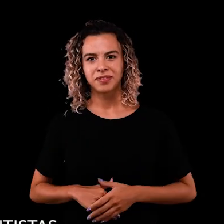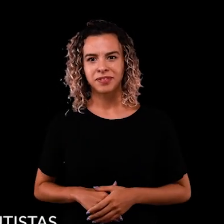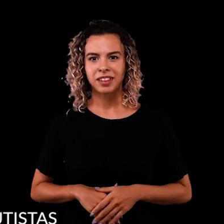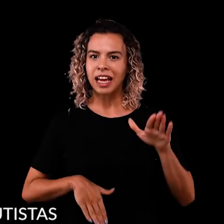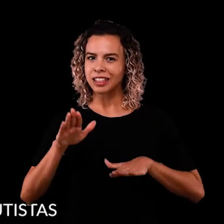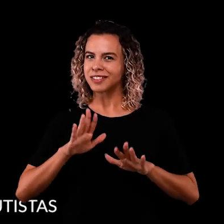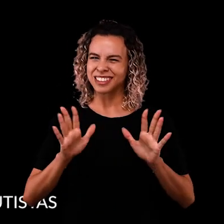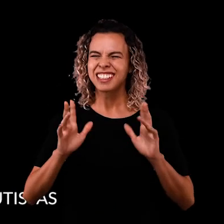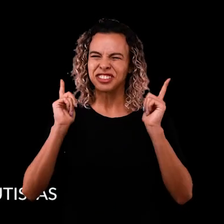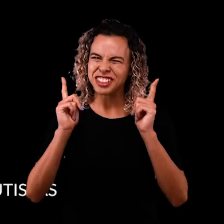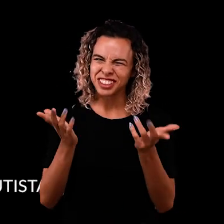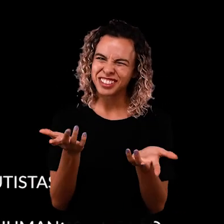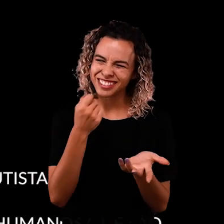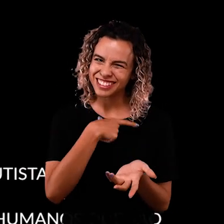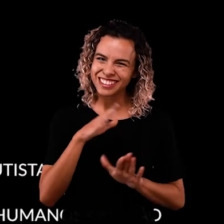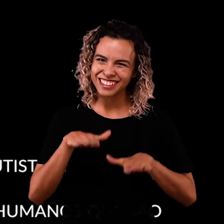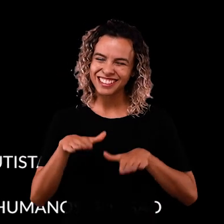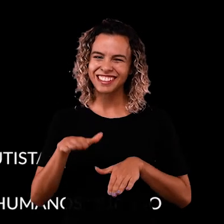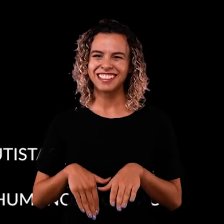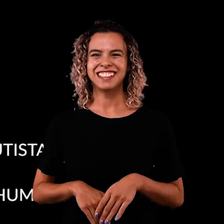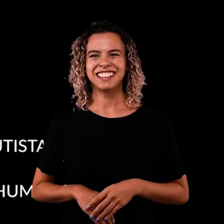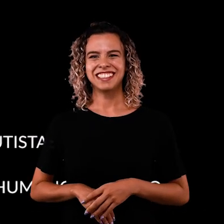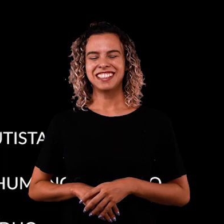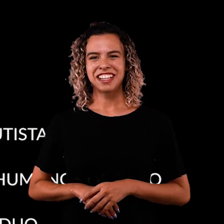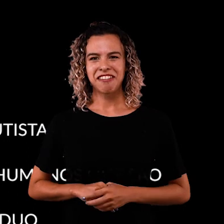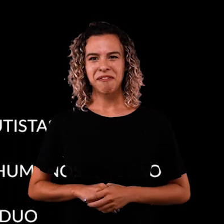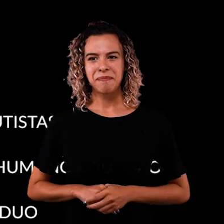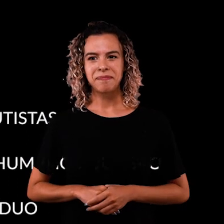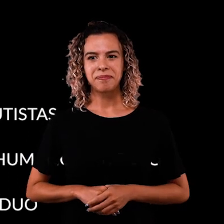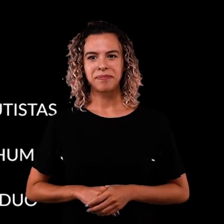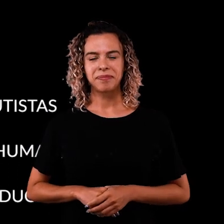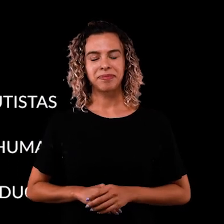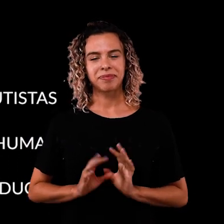É divertido. Às vezes não, mas é divertido. Fábio.